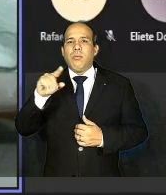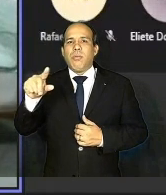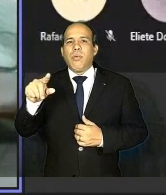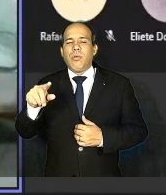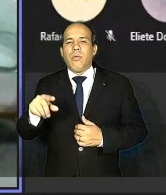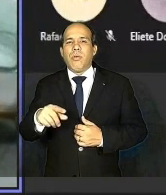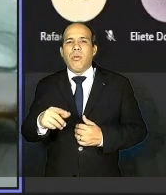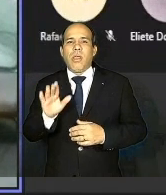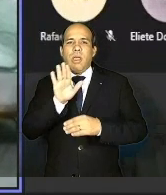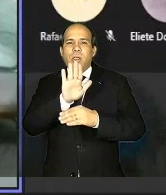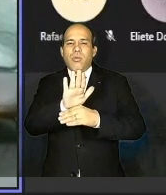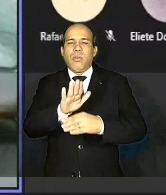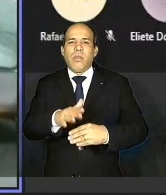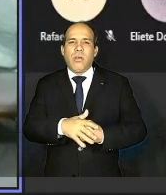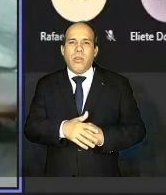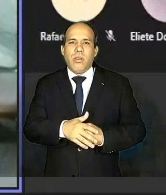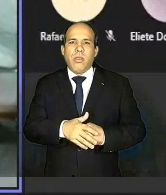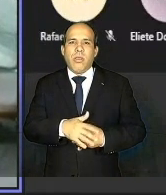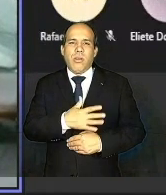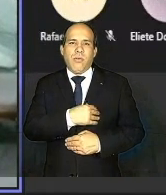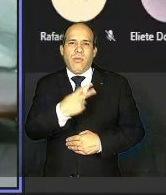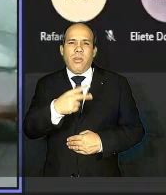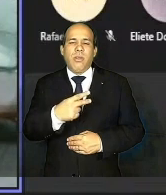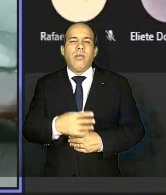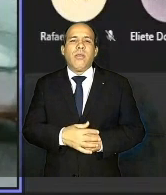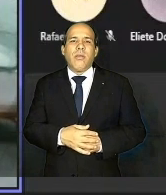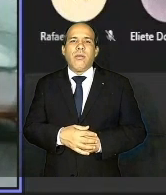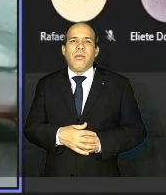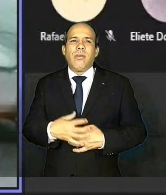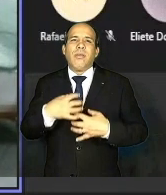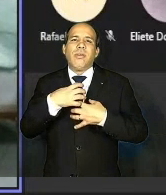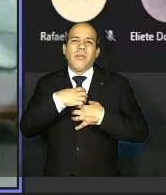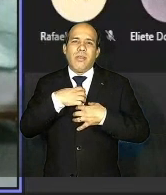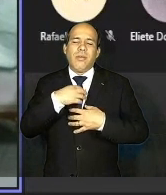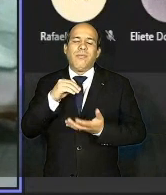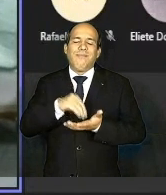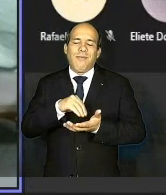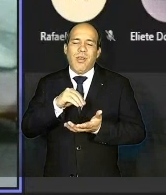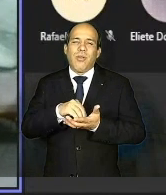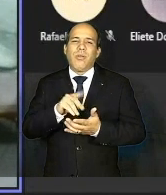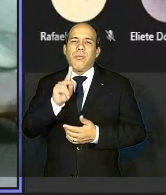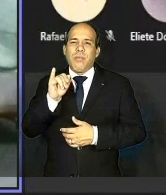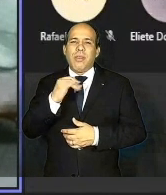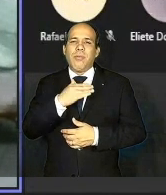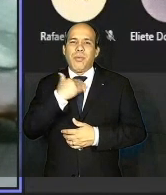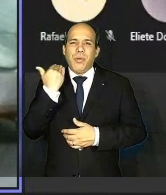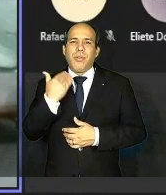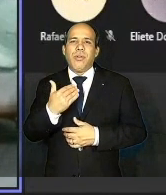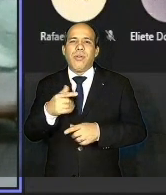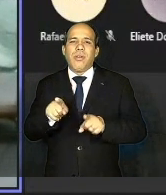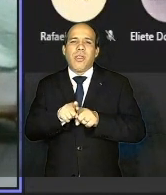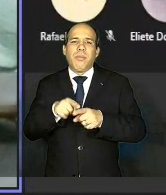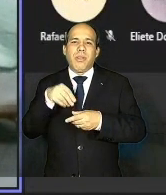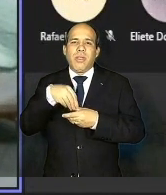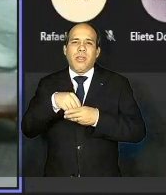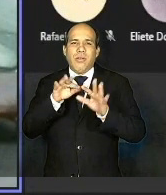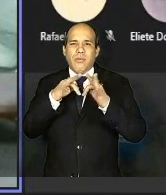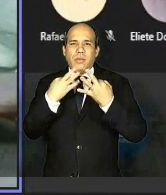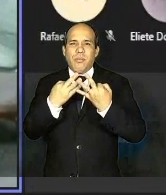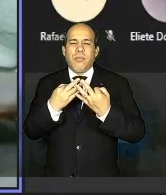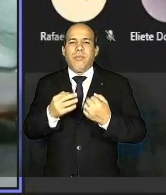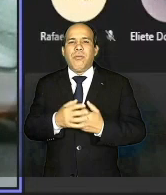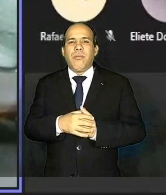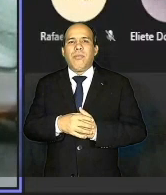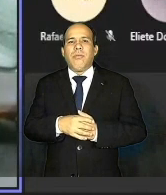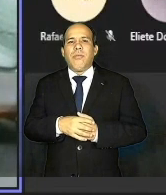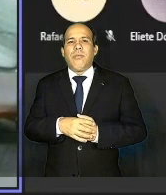mãe, colocaria esses 30 aí em favor da filha, que sente muito a morte do pai.